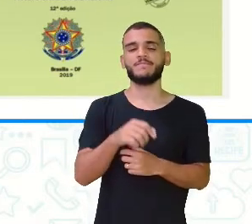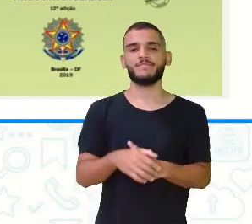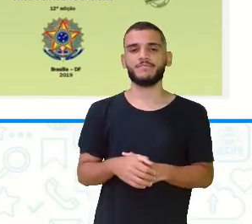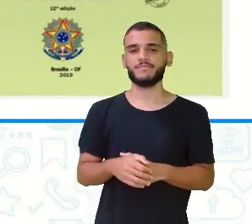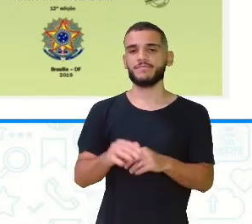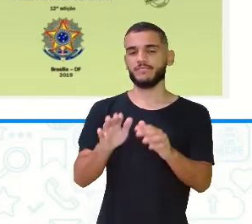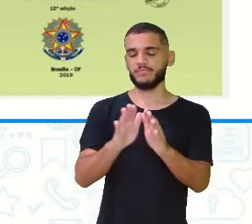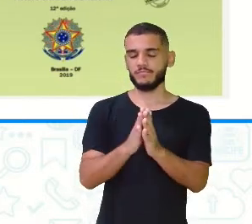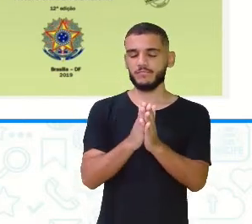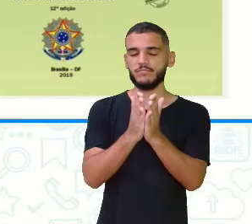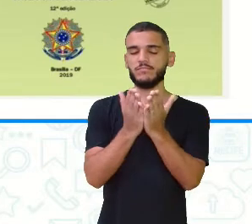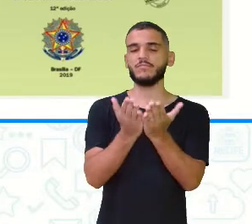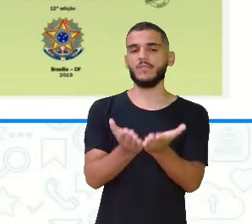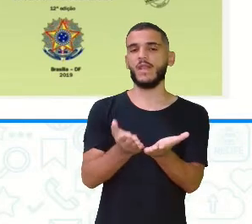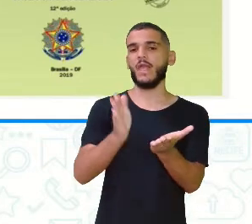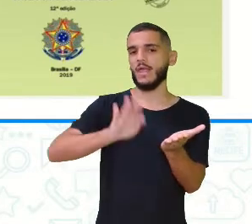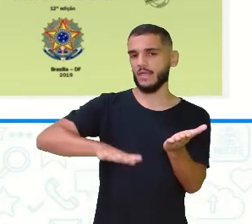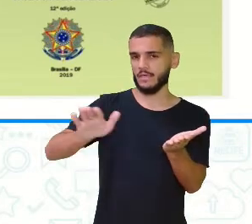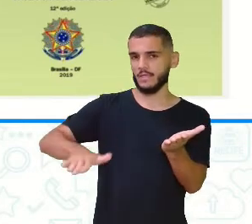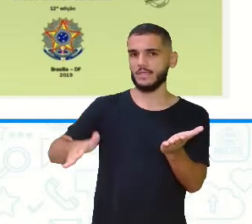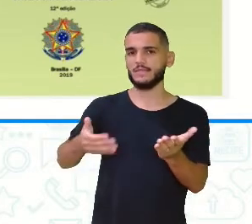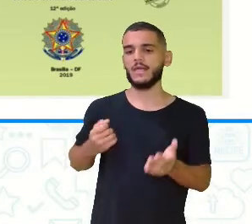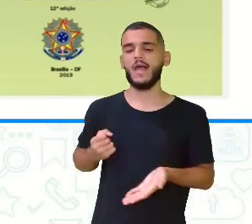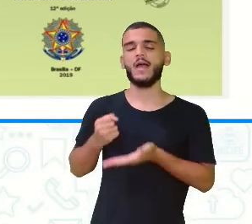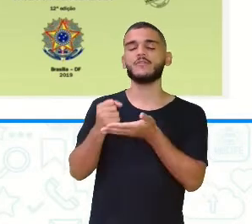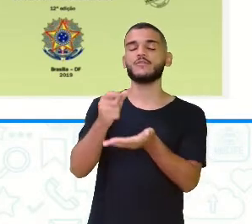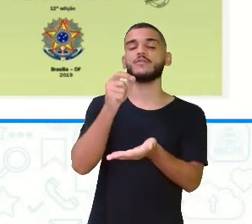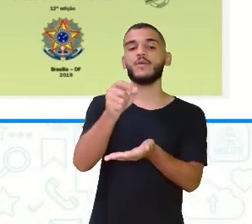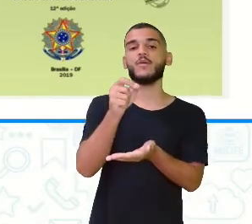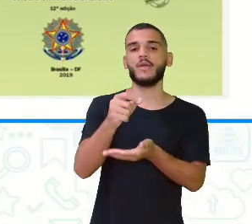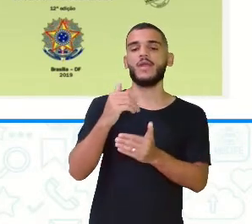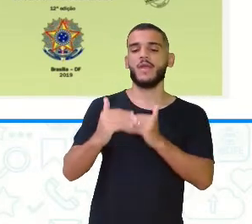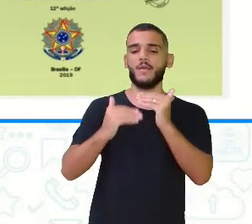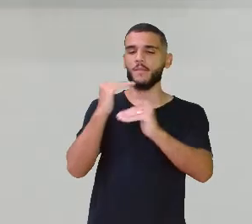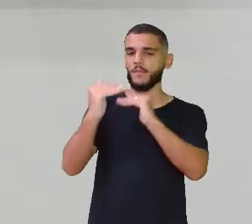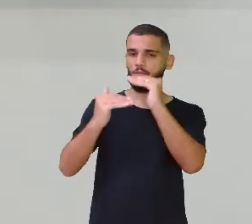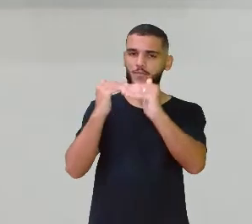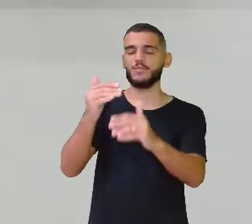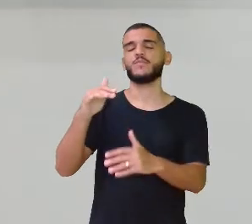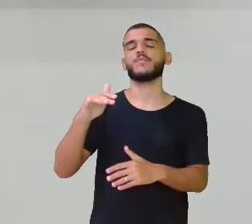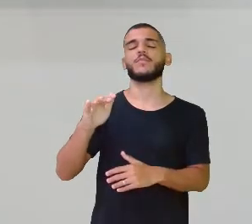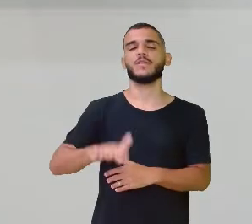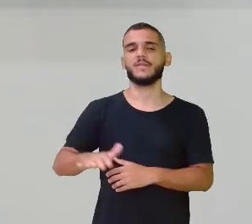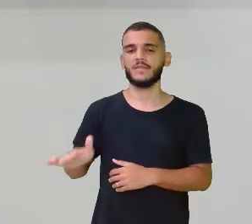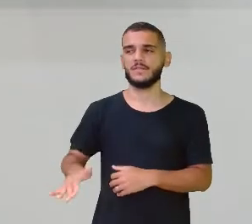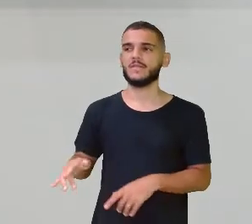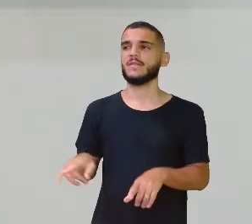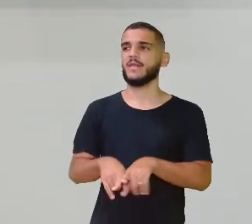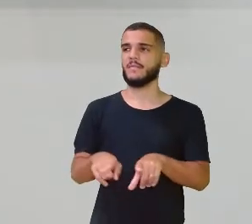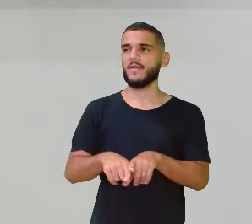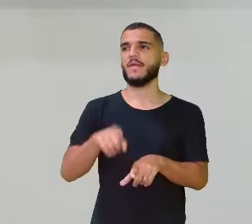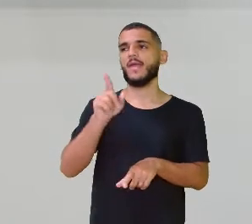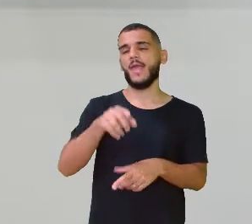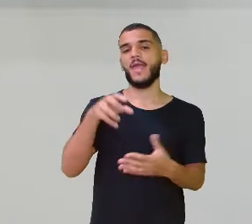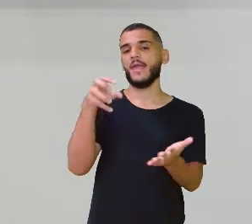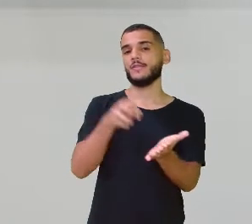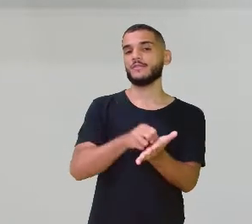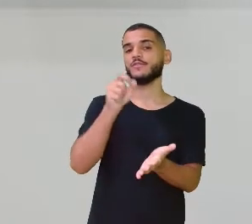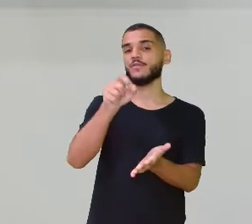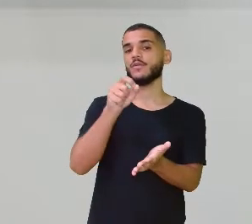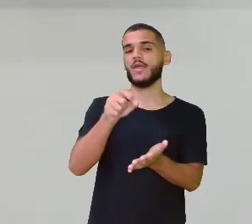instrumento que auxilia no acompanhamento do crescimento e desenvolvimento infantil. Aí, gente, fica o registro das